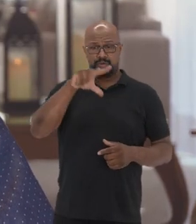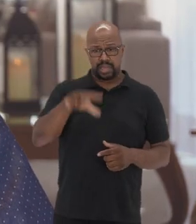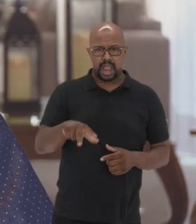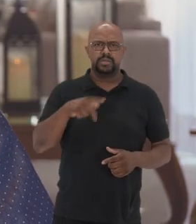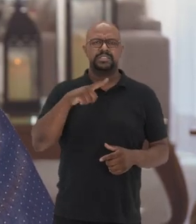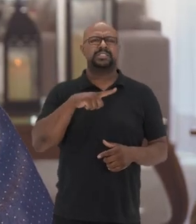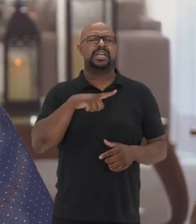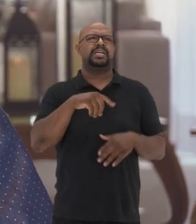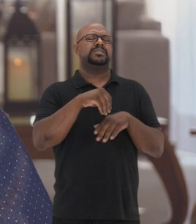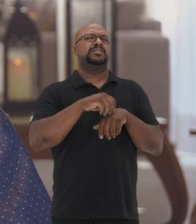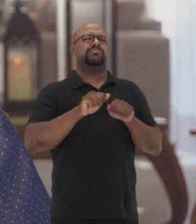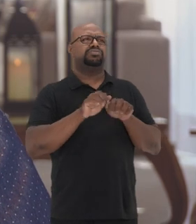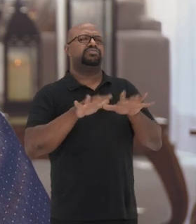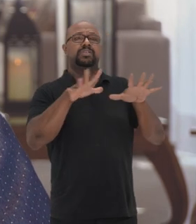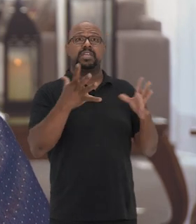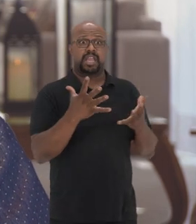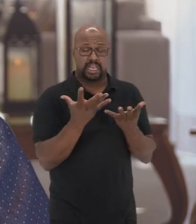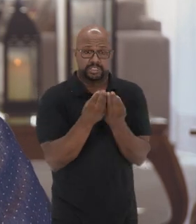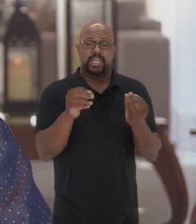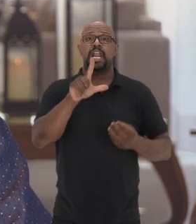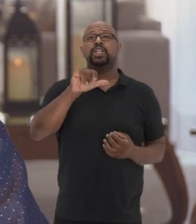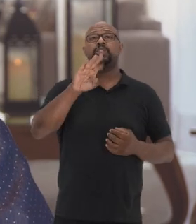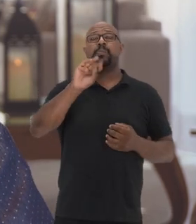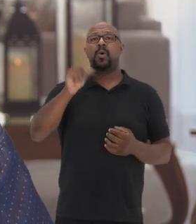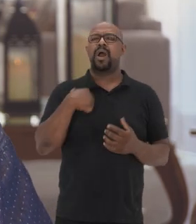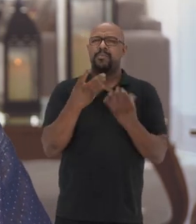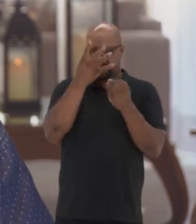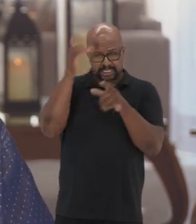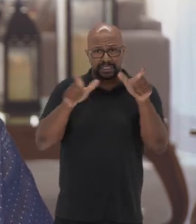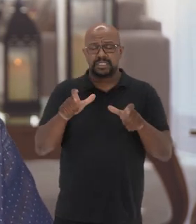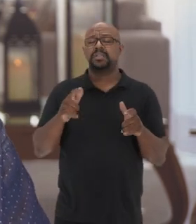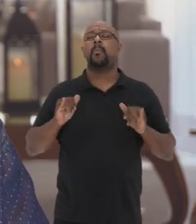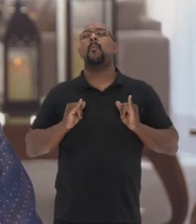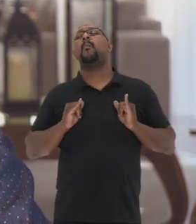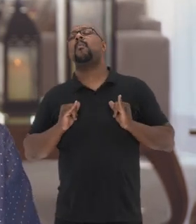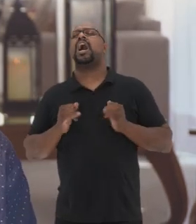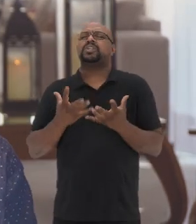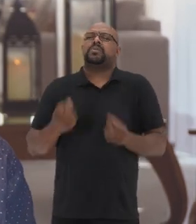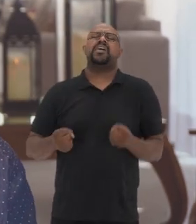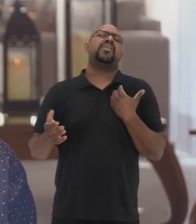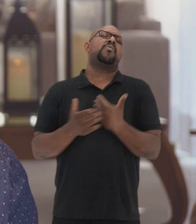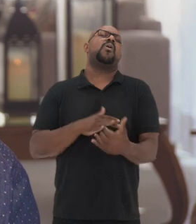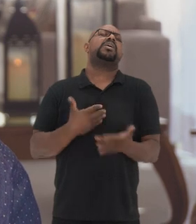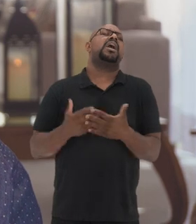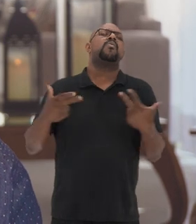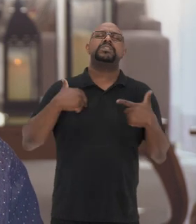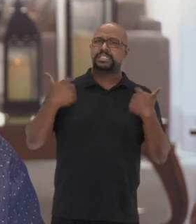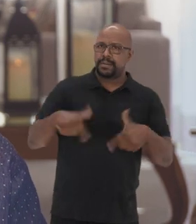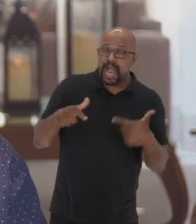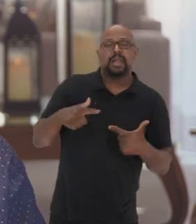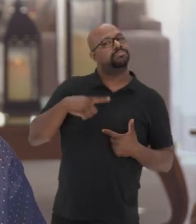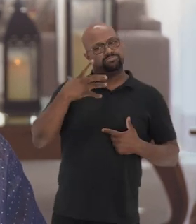um êxodo rural que enchia a cidade de Lisboa de muita gente desocupada E que topava qualquer oferta de emprego que